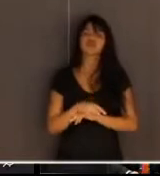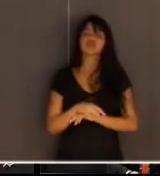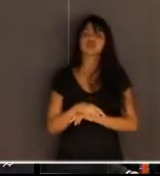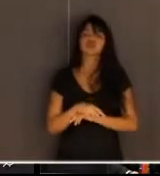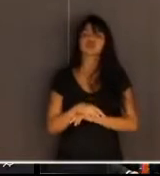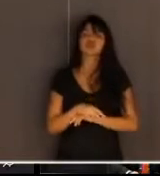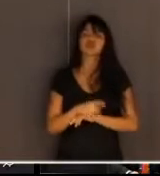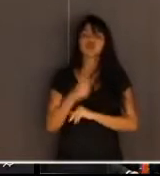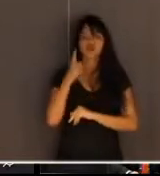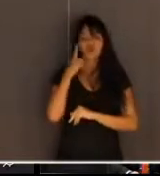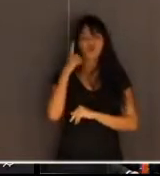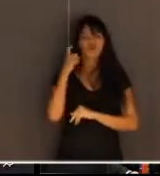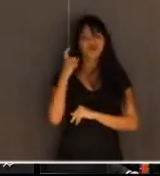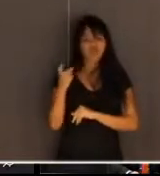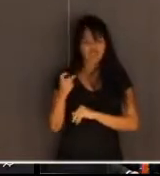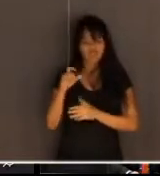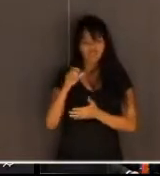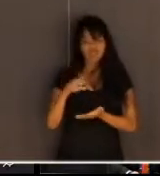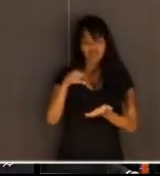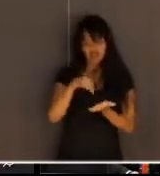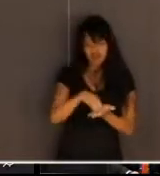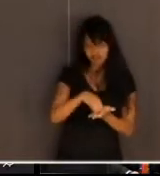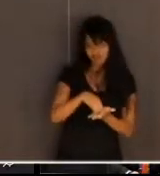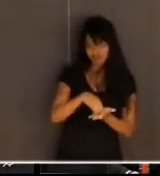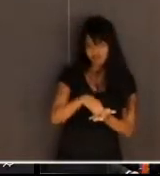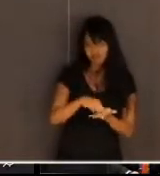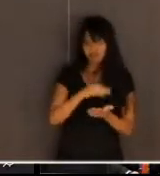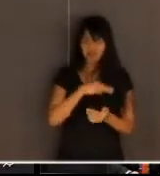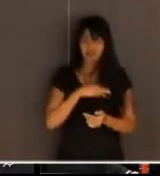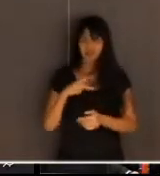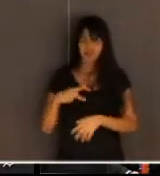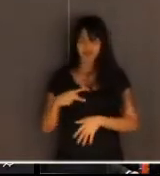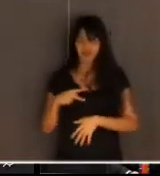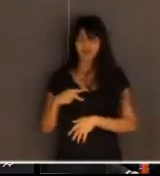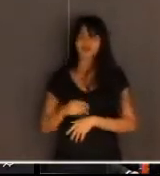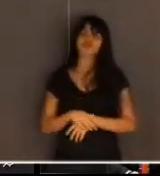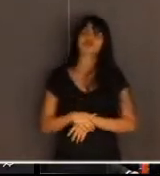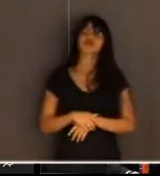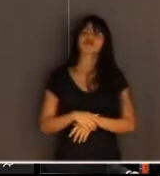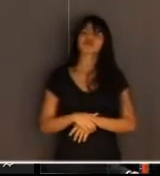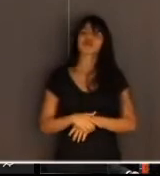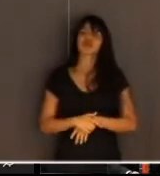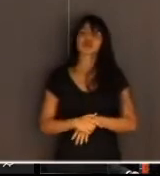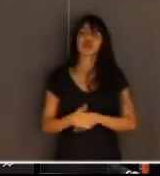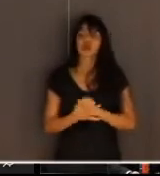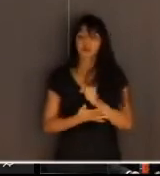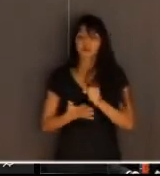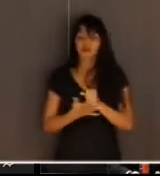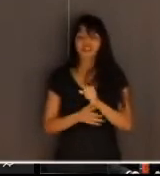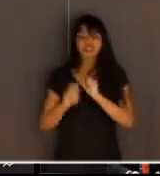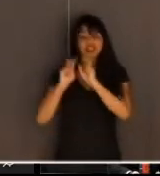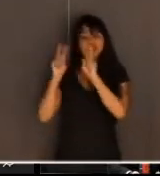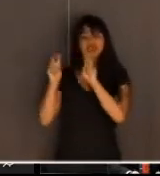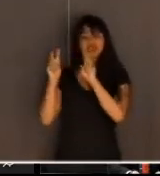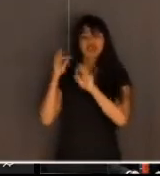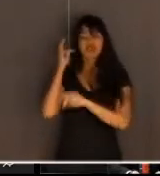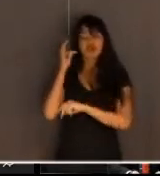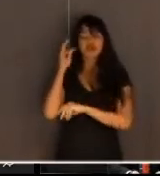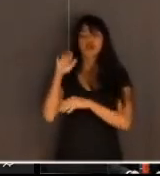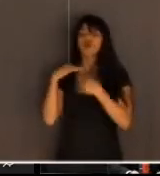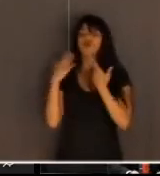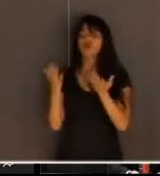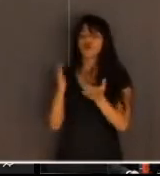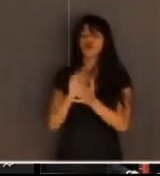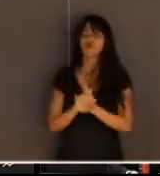o interesse institucional do Ministério Público. E qual base teórica é essa? A base teórica é de um modelo